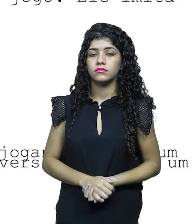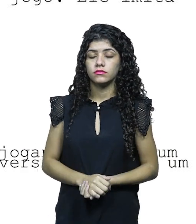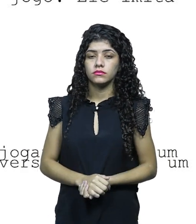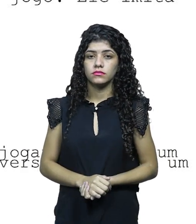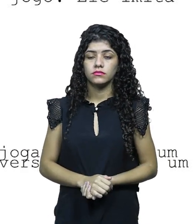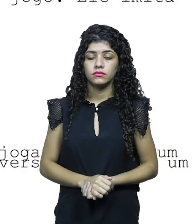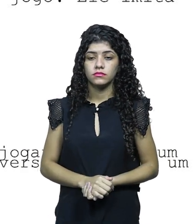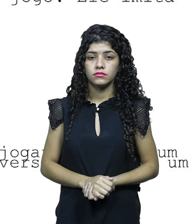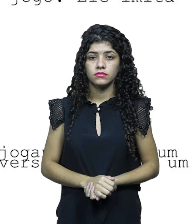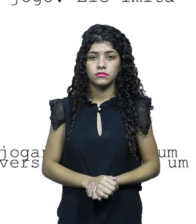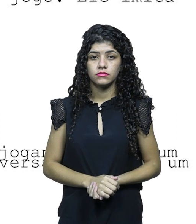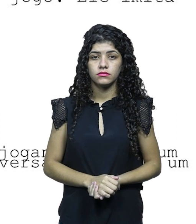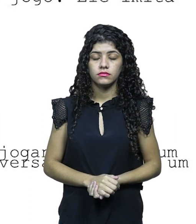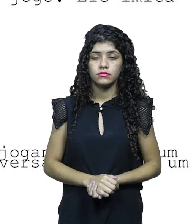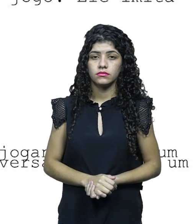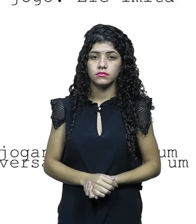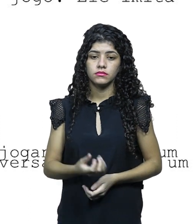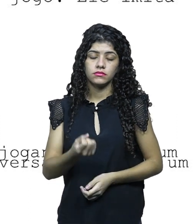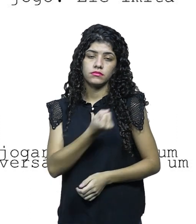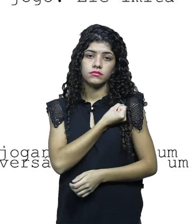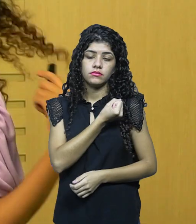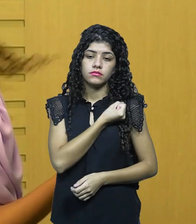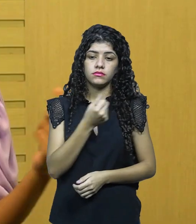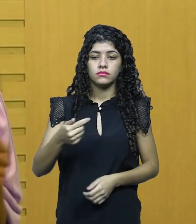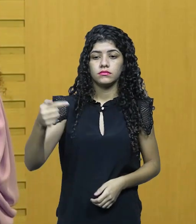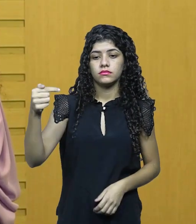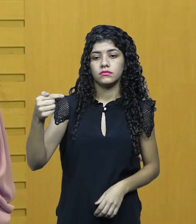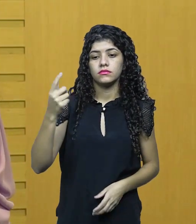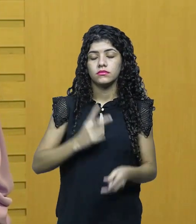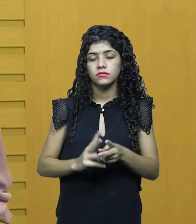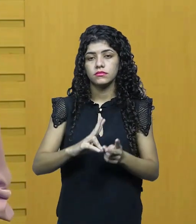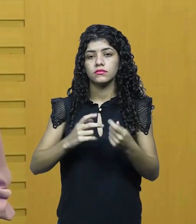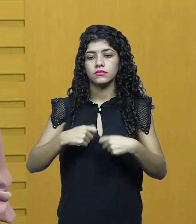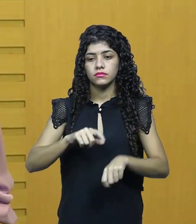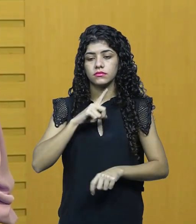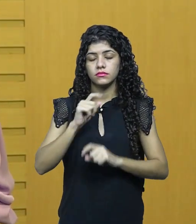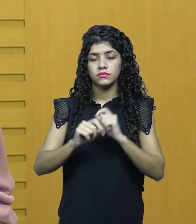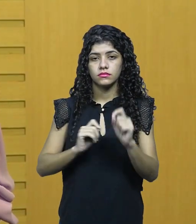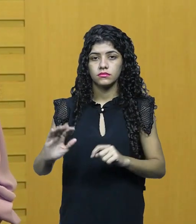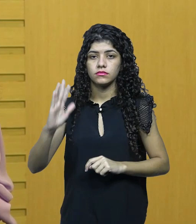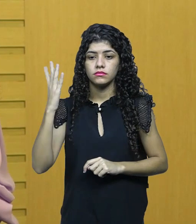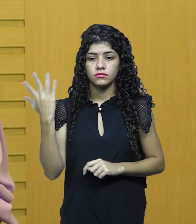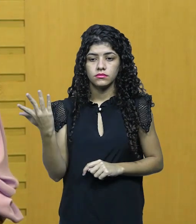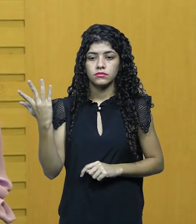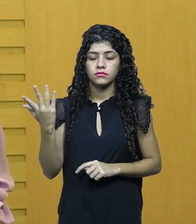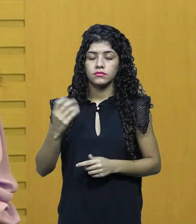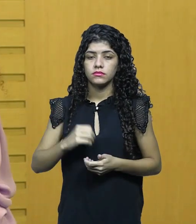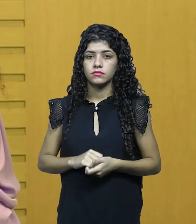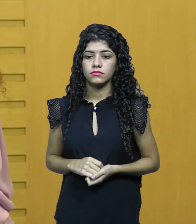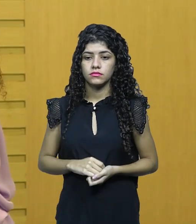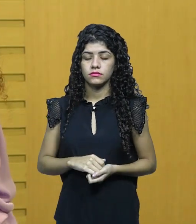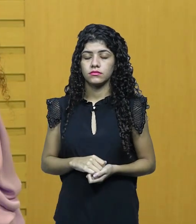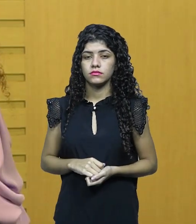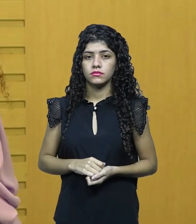iria caixa, mesa número 7. E aí sempre tem que ter a ação, aí vão as rubricas,